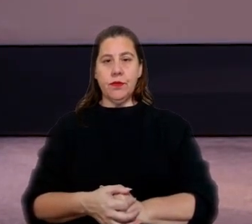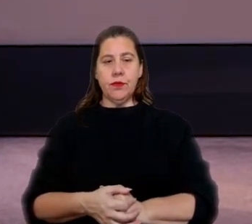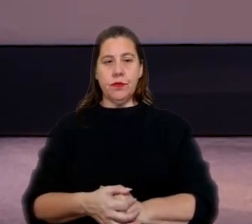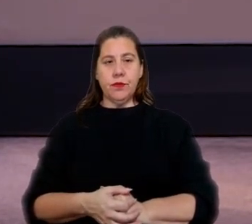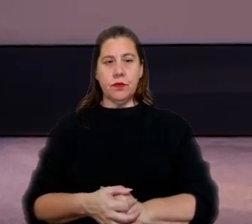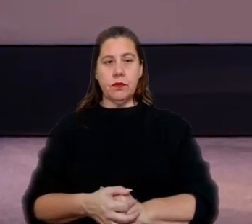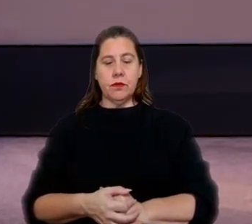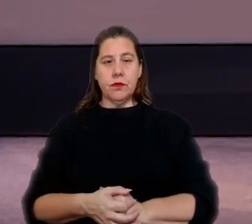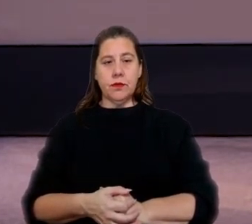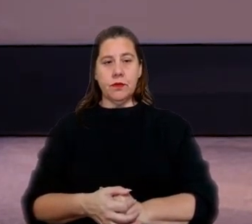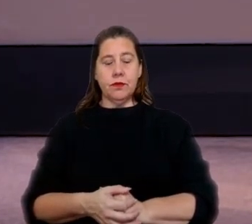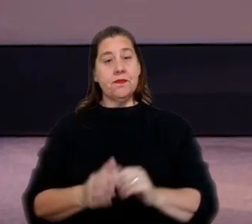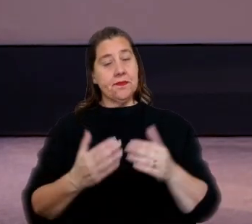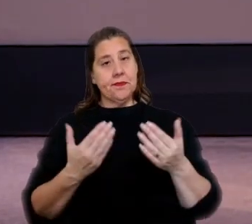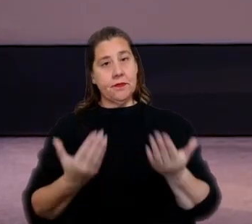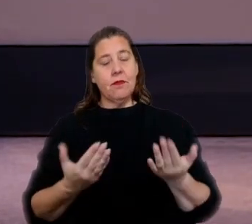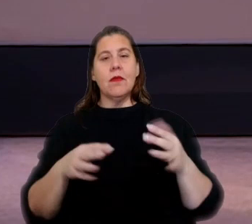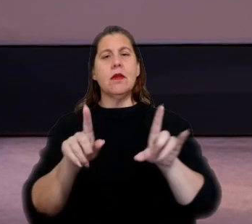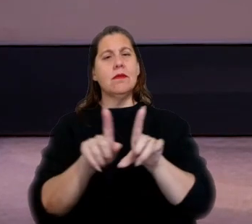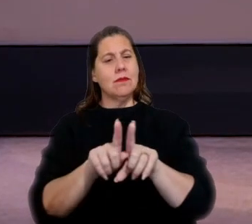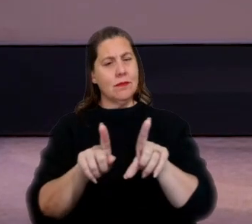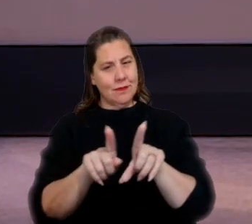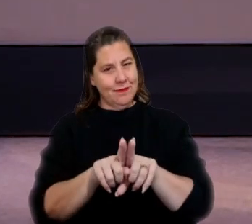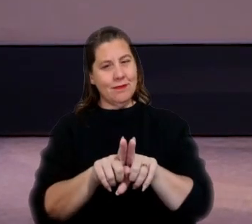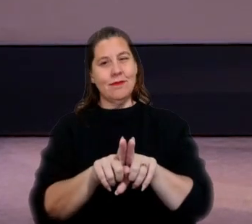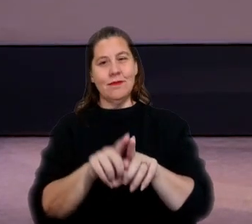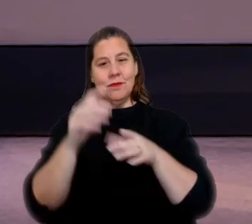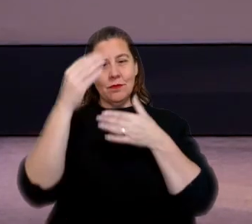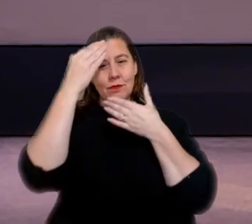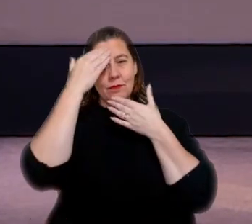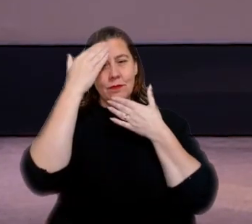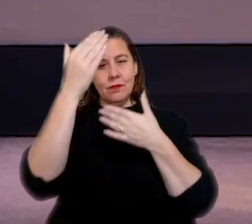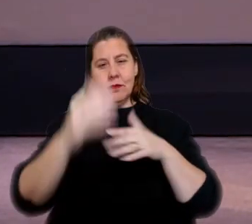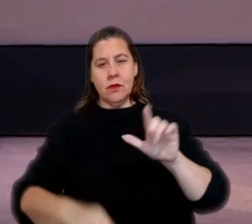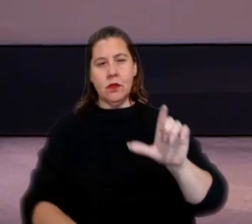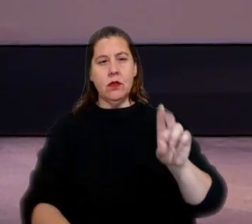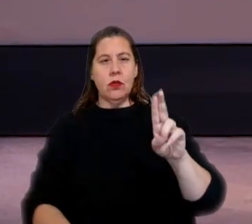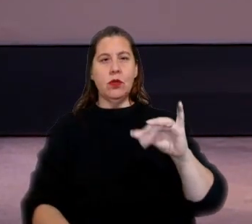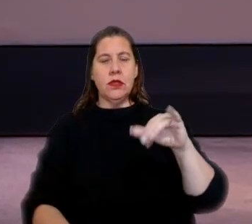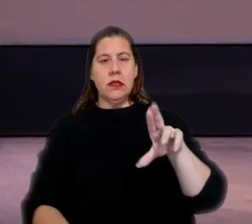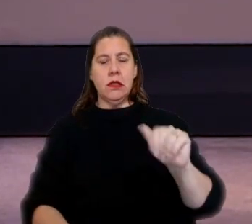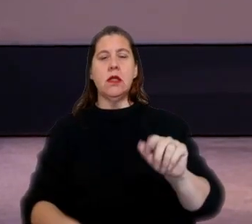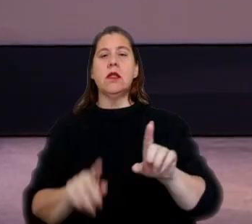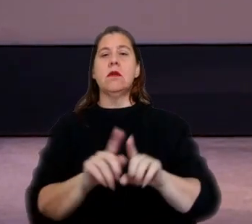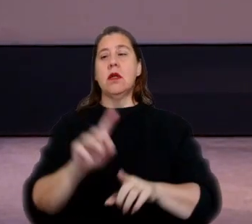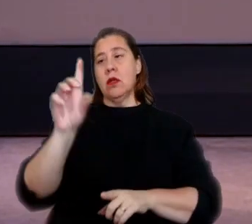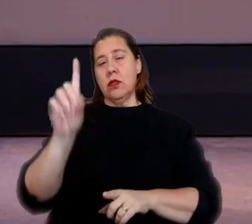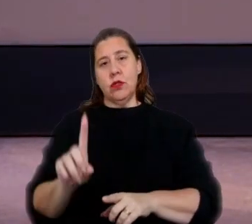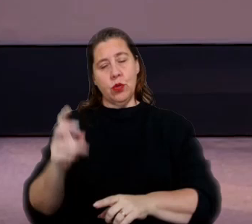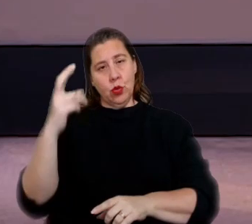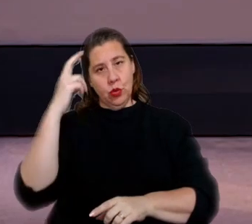Bom, também quero Agradecer a Luciana,